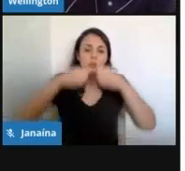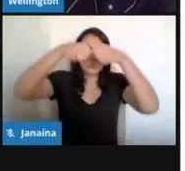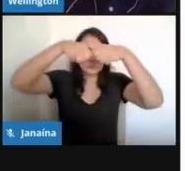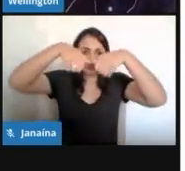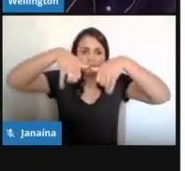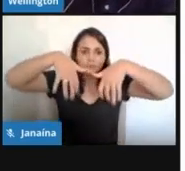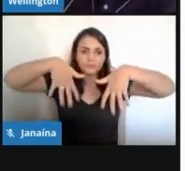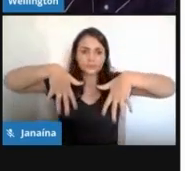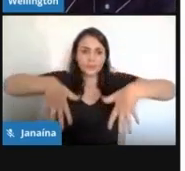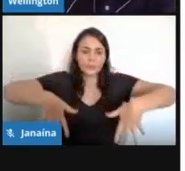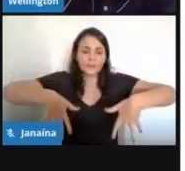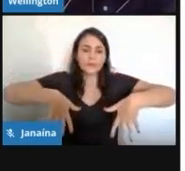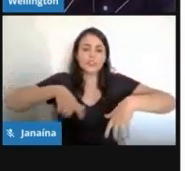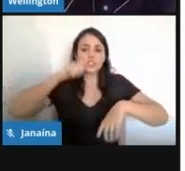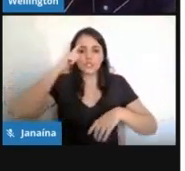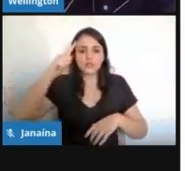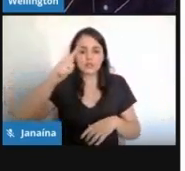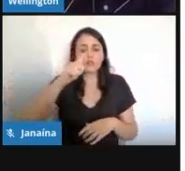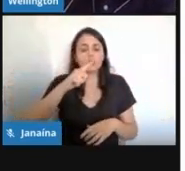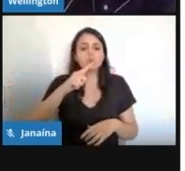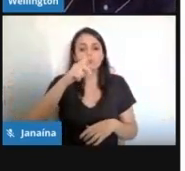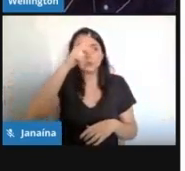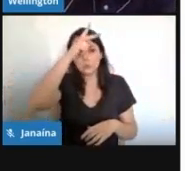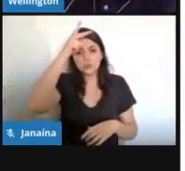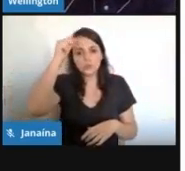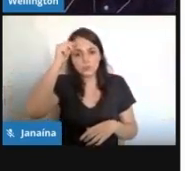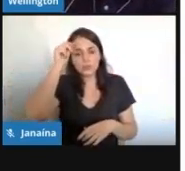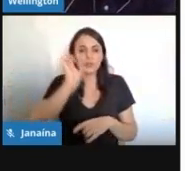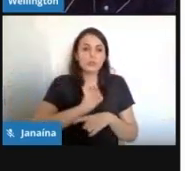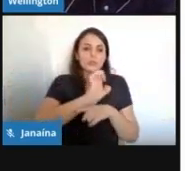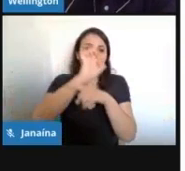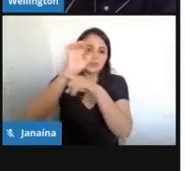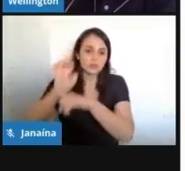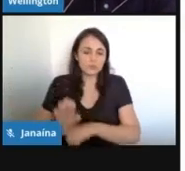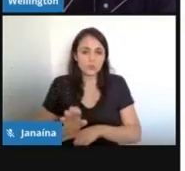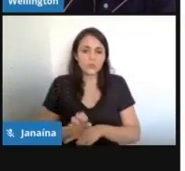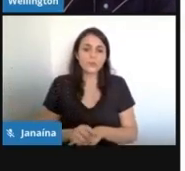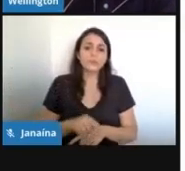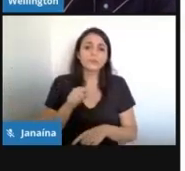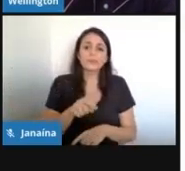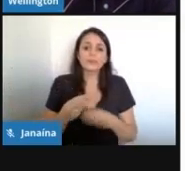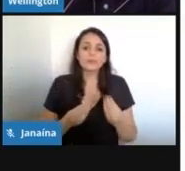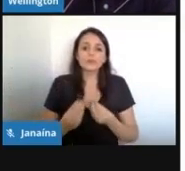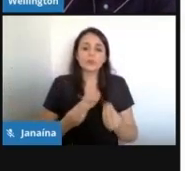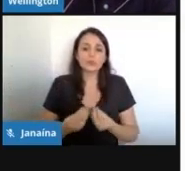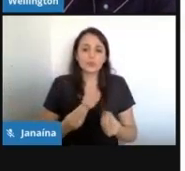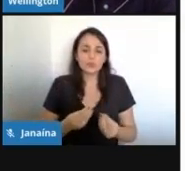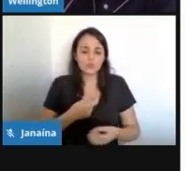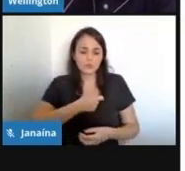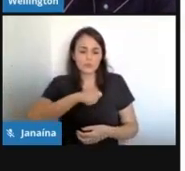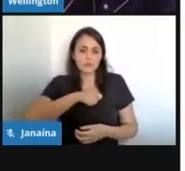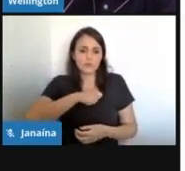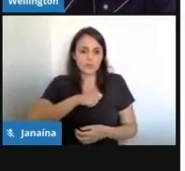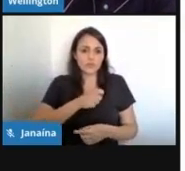municipal e estadual. E a gente nota, né, que em relação a essa inserção, vigilância